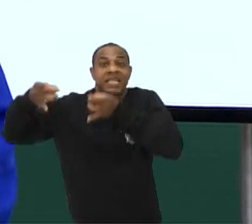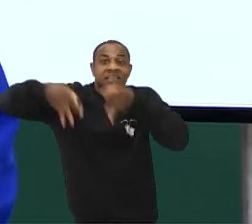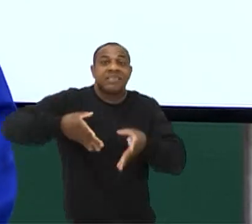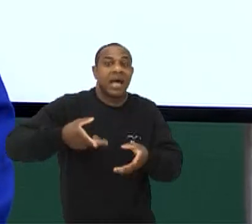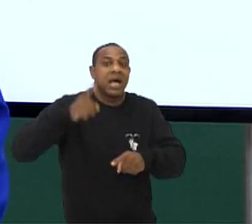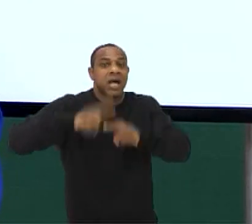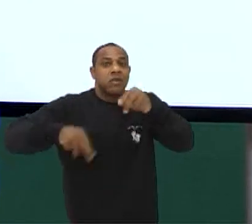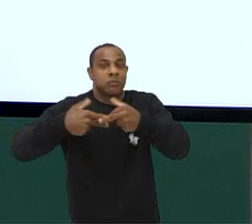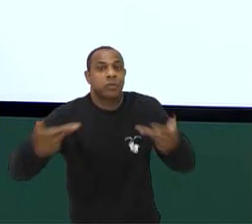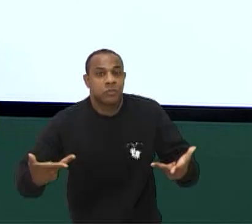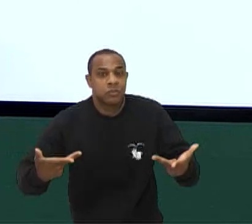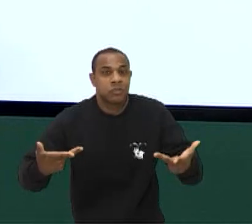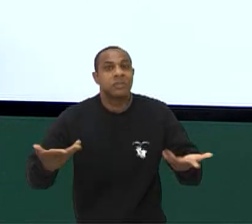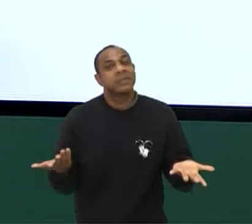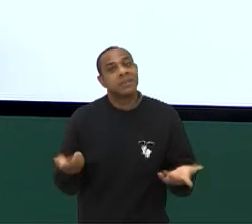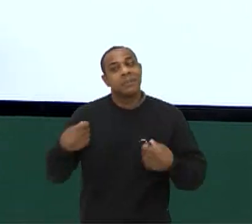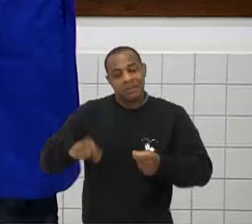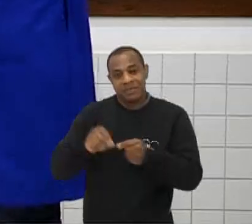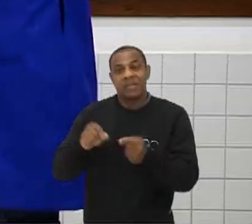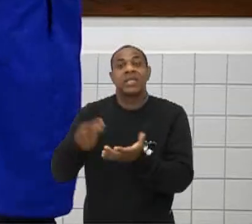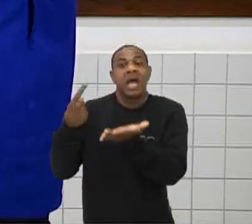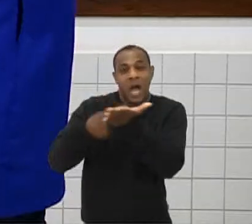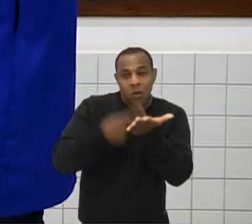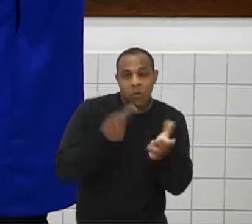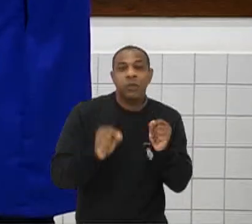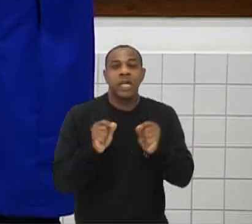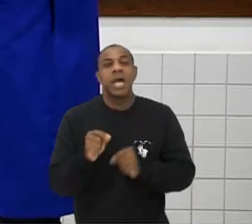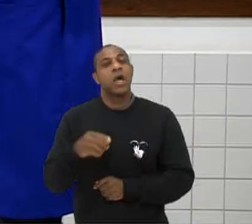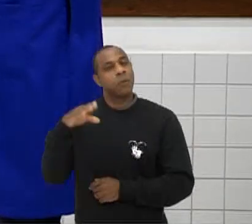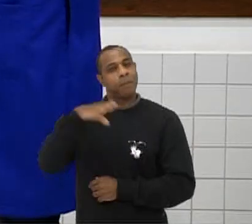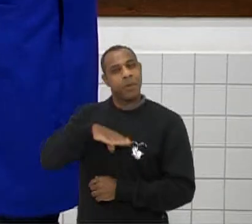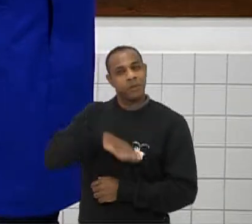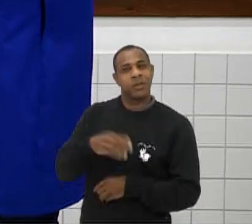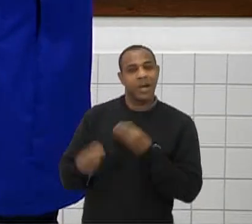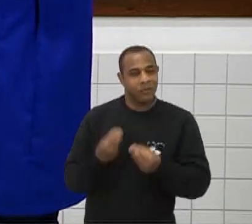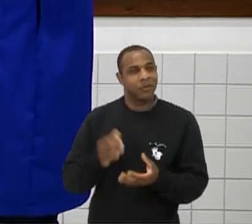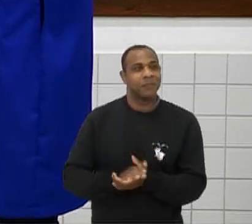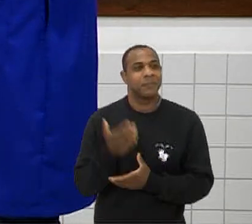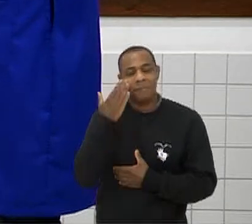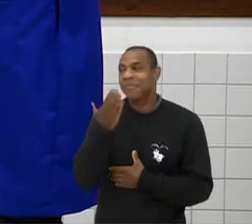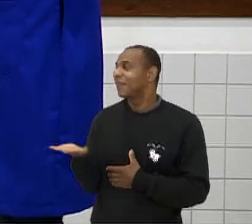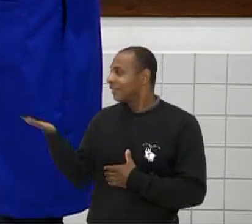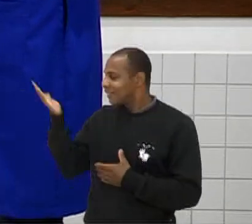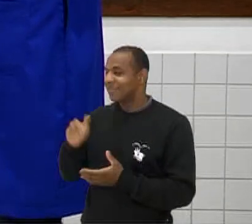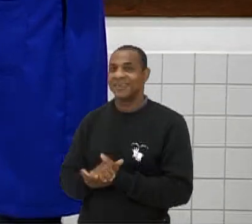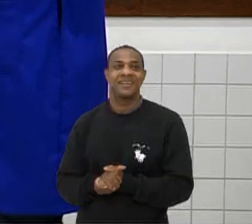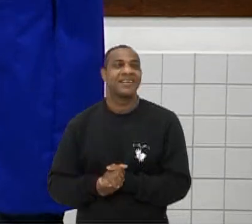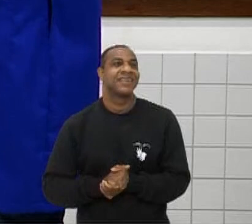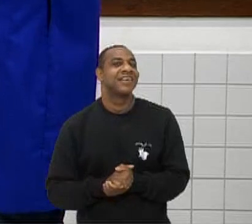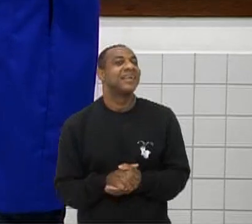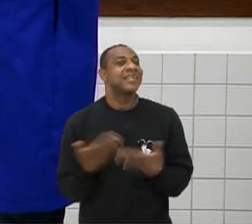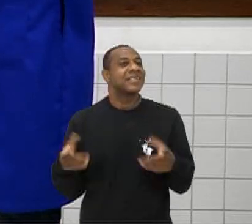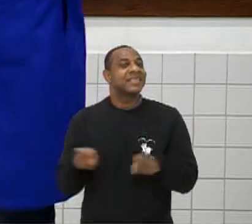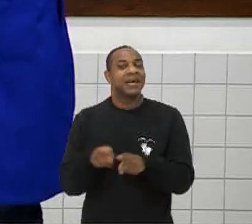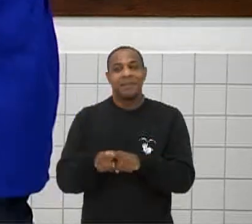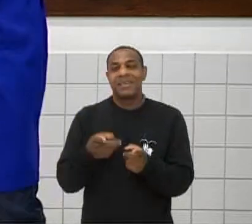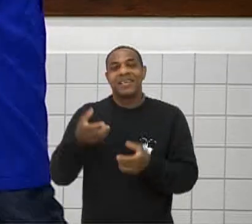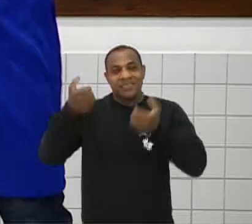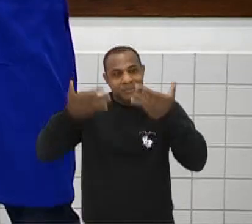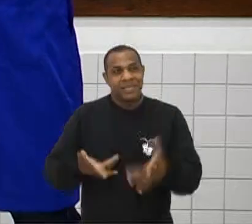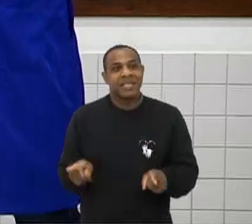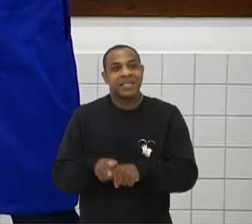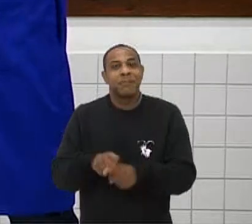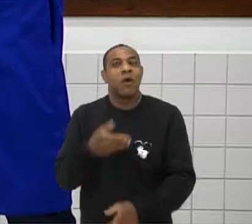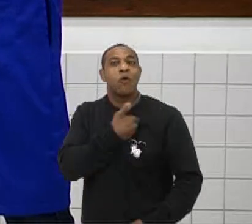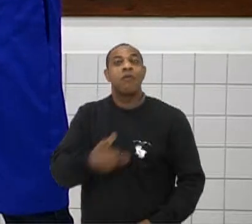conseguiu? Fazendo acordo com Portugal. Certo? Fala aí pra gente então, Marlon, da administração joanina. O que foi esse